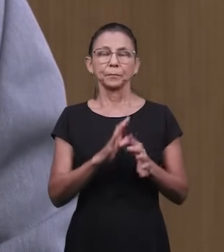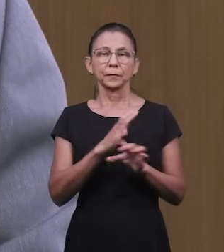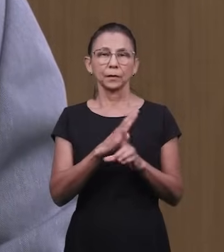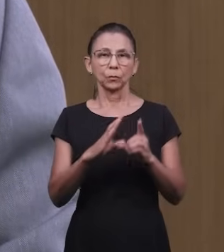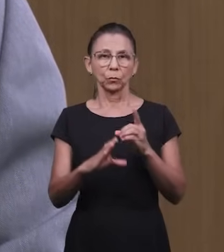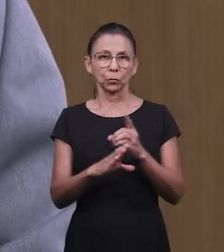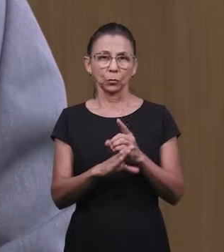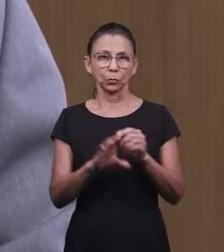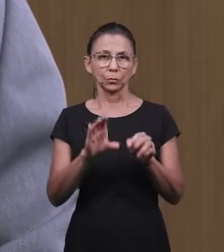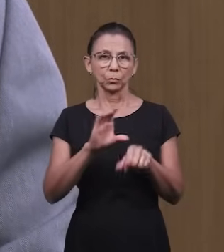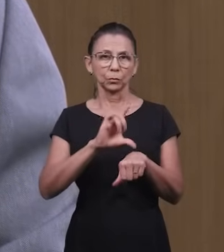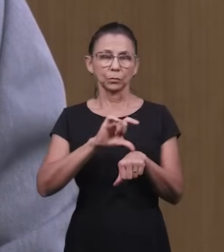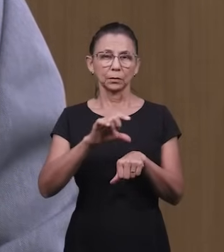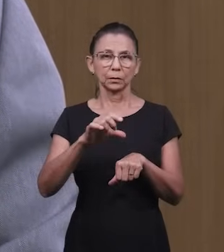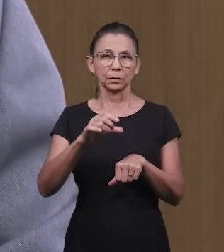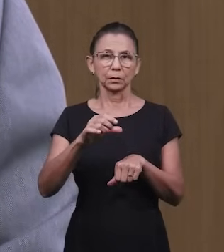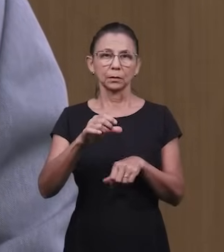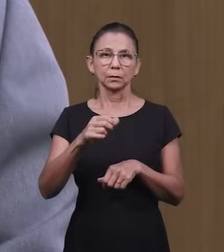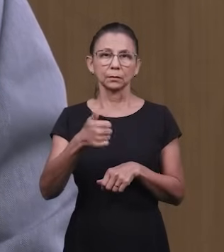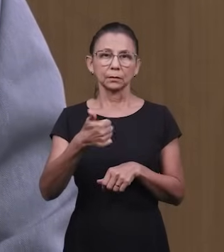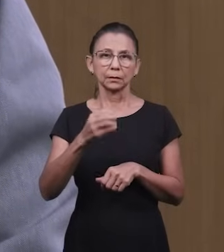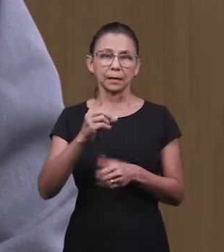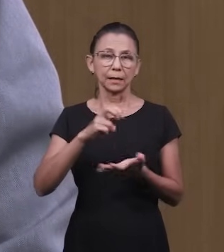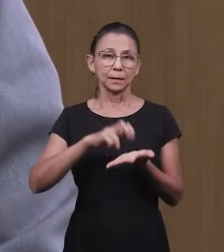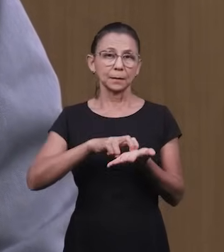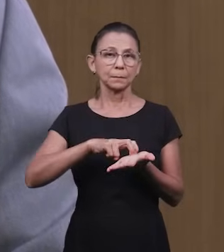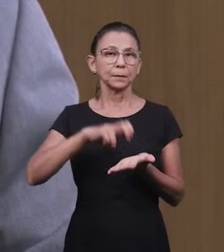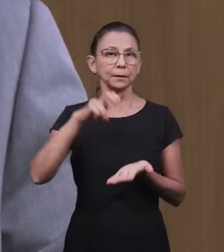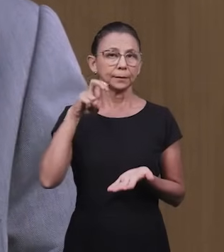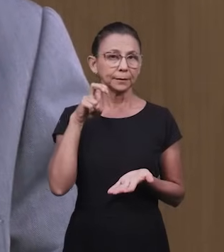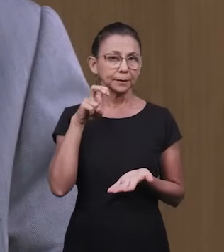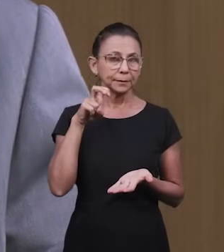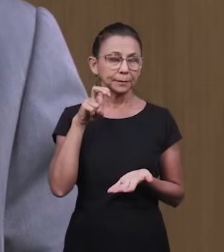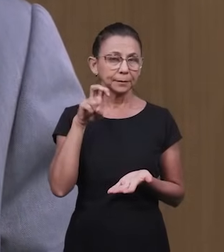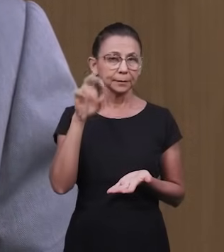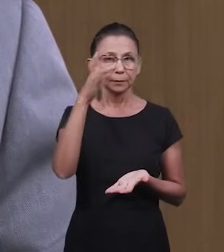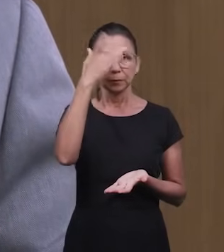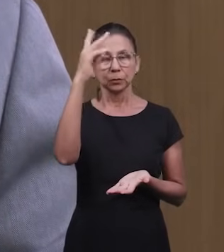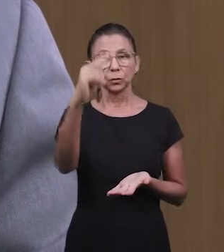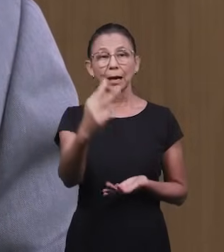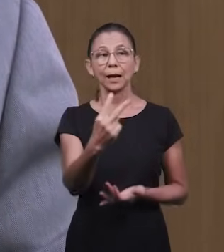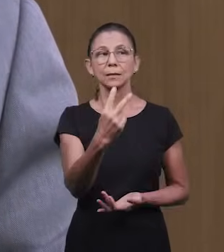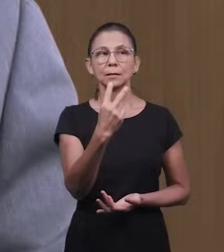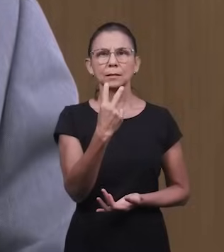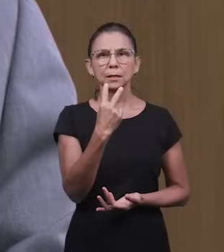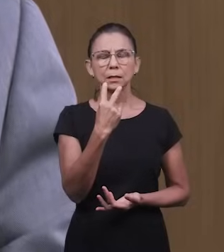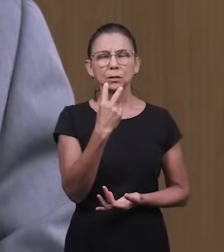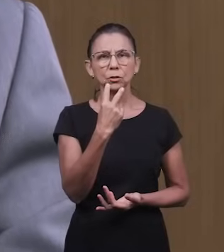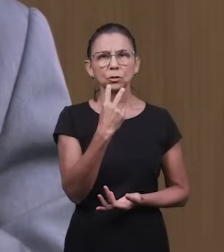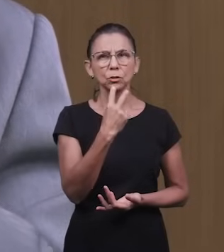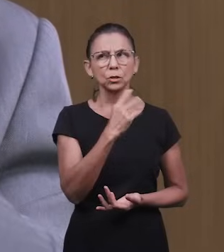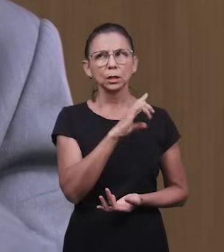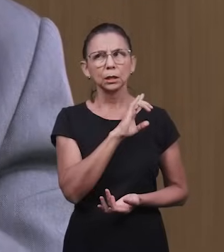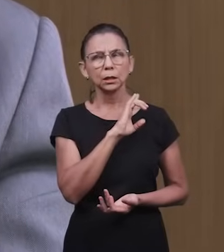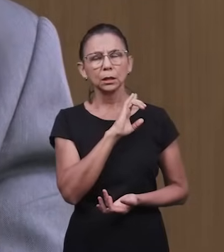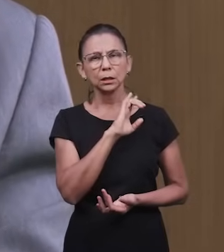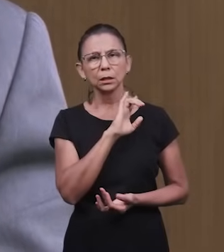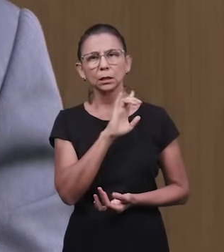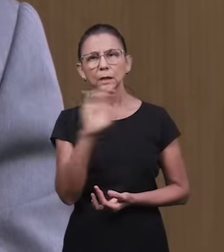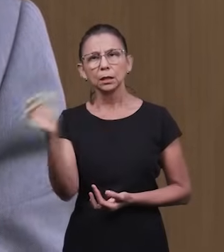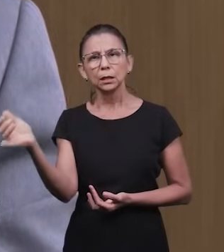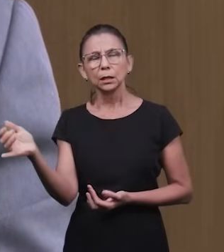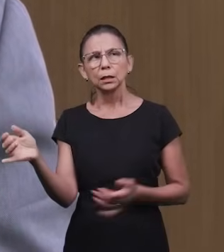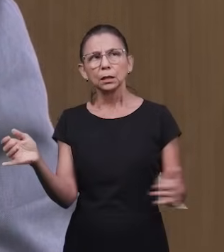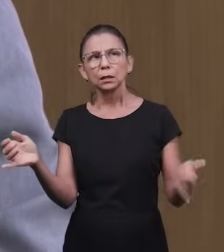tem levado pessoas a assistir e retornar para, às vezes, tirar alguma